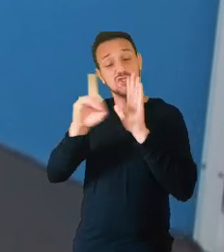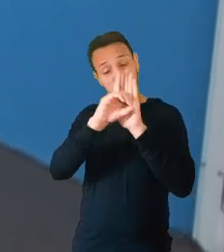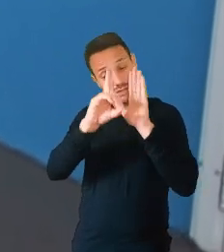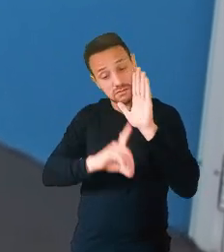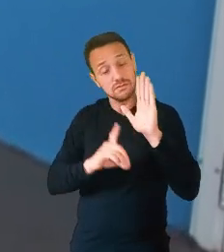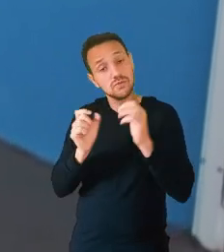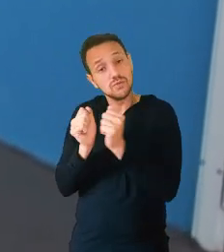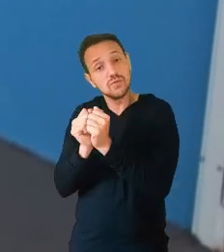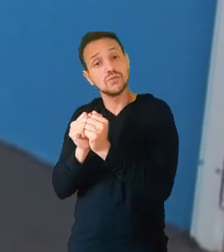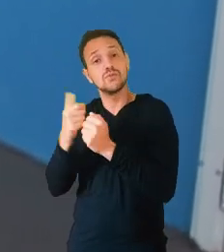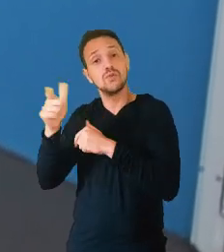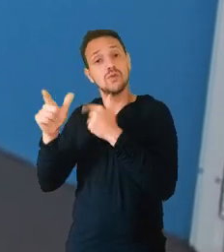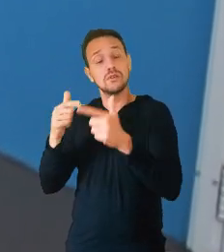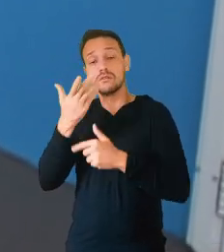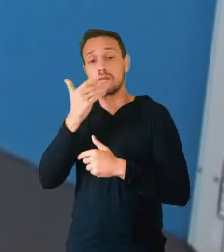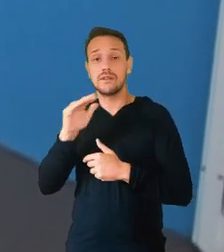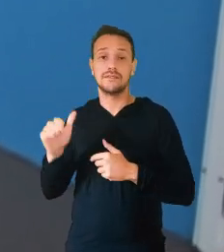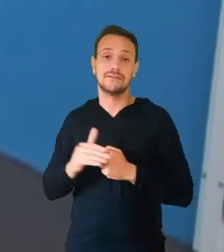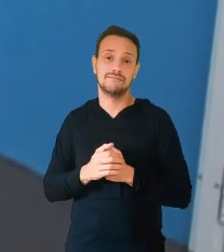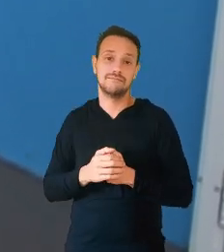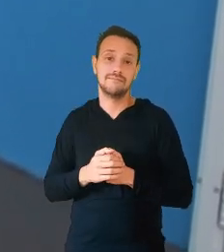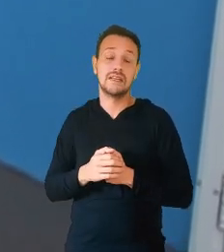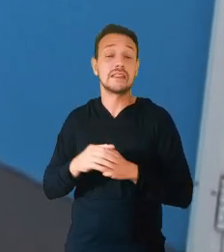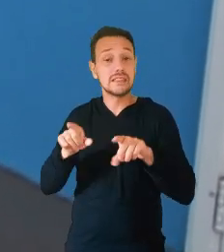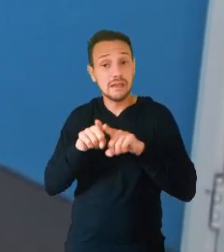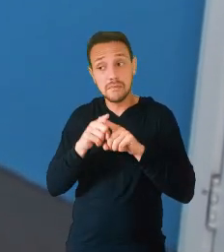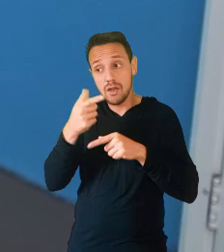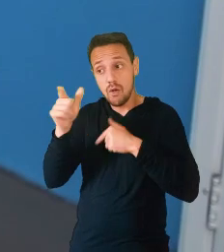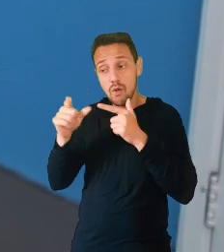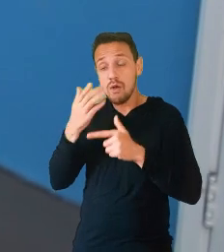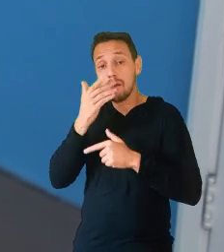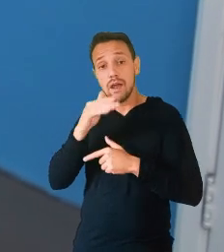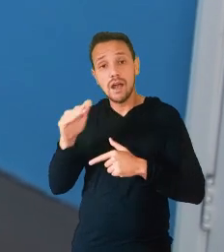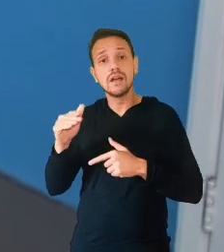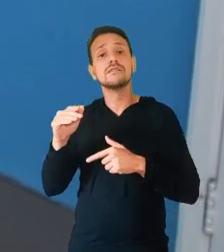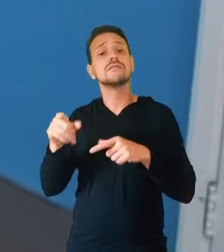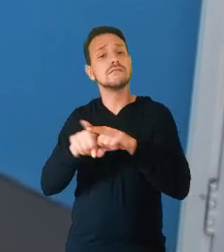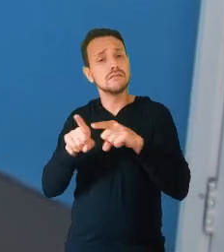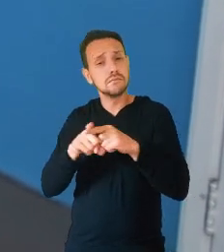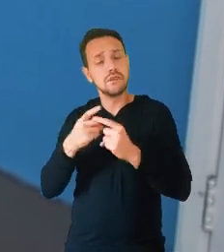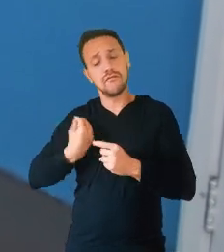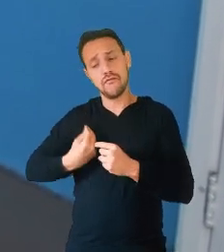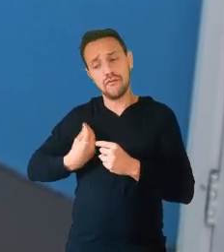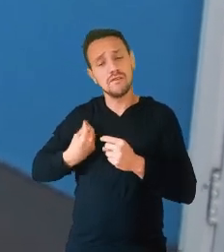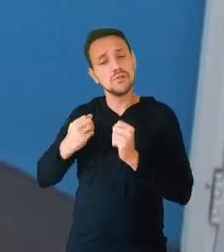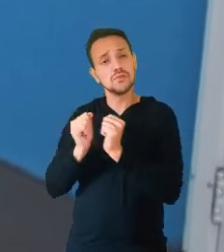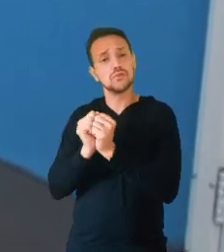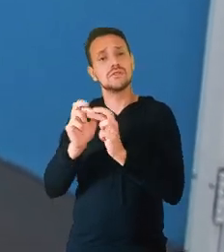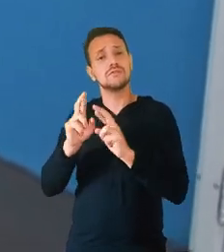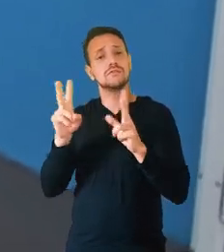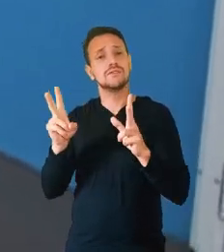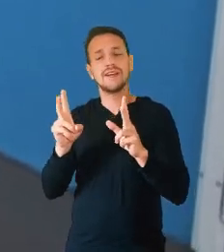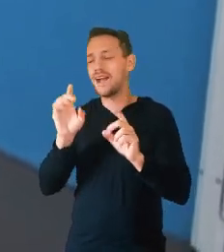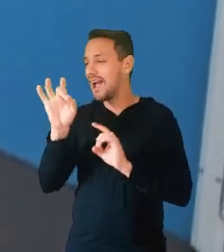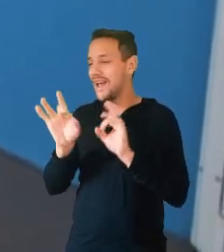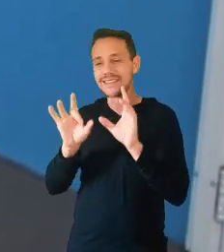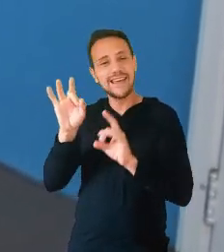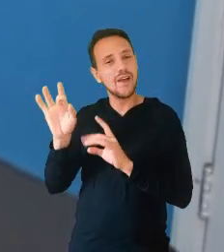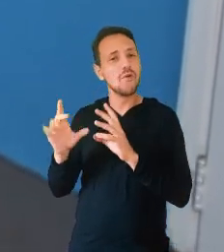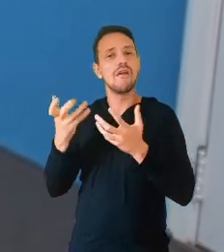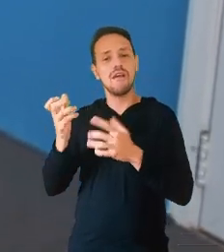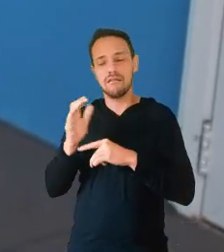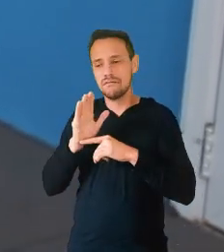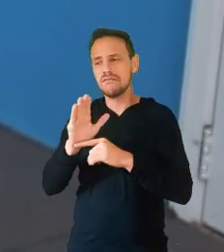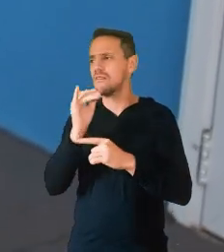crianças. E o Gu pôde proporcionar para as outras crianças um mundo muito bonito, onde as pessoas convivem com as diferenças. E cada um